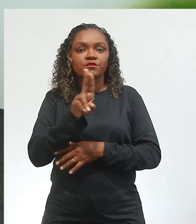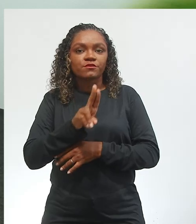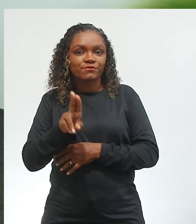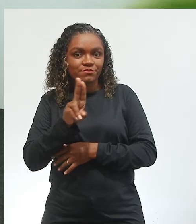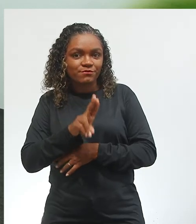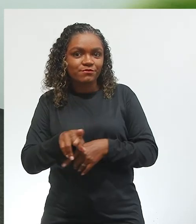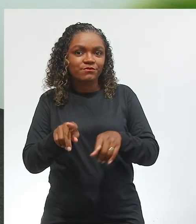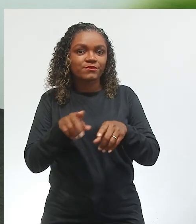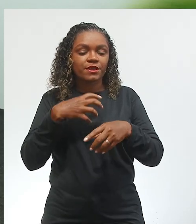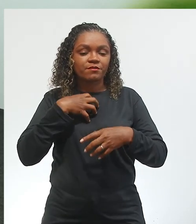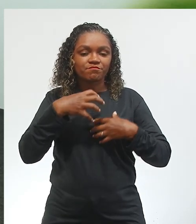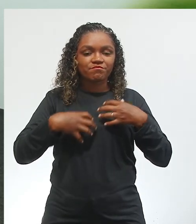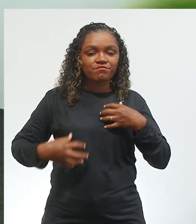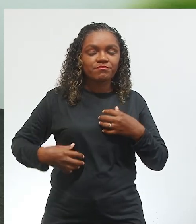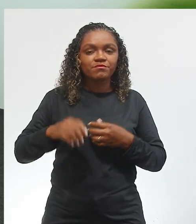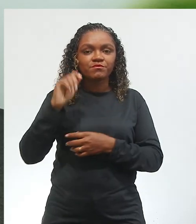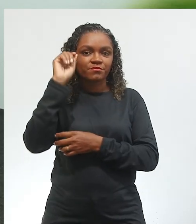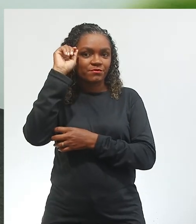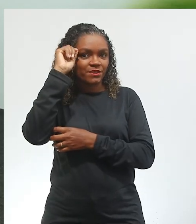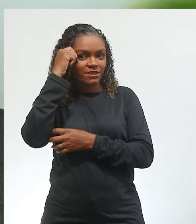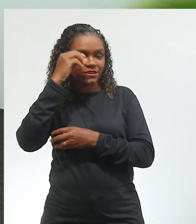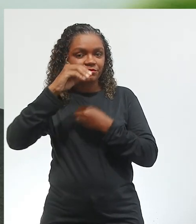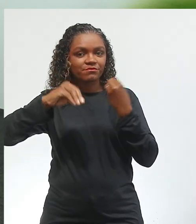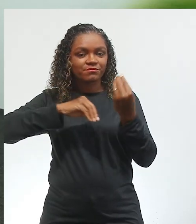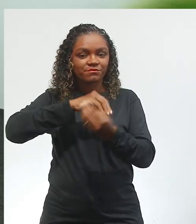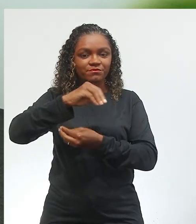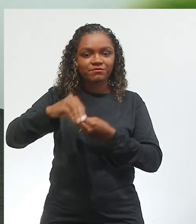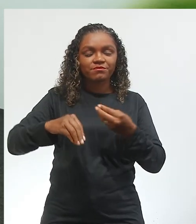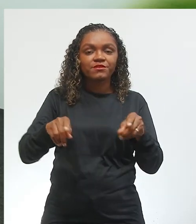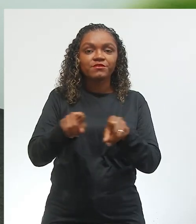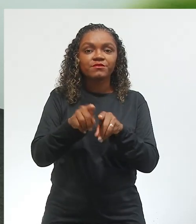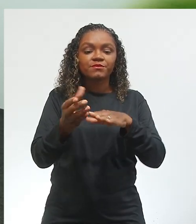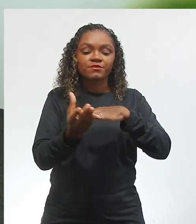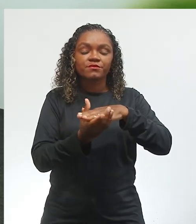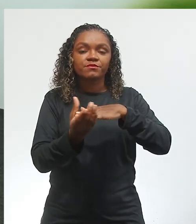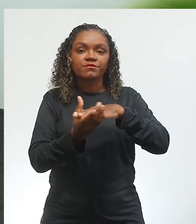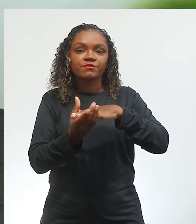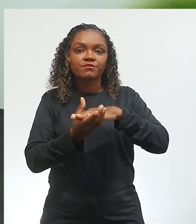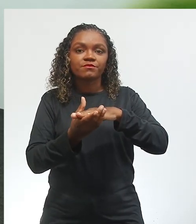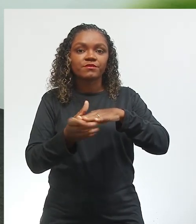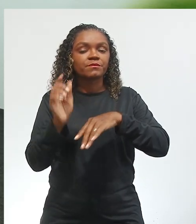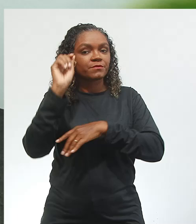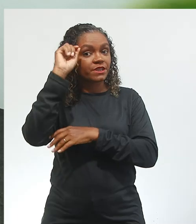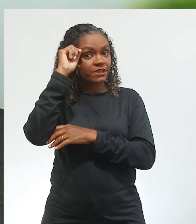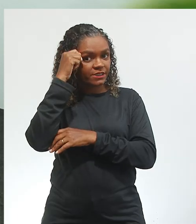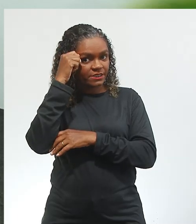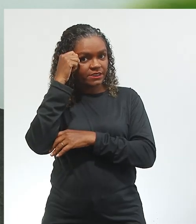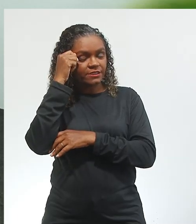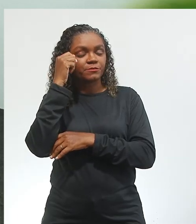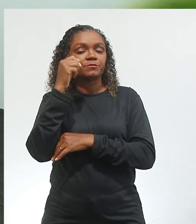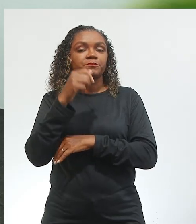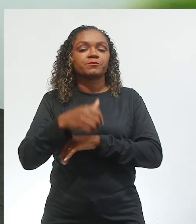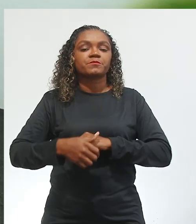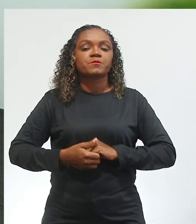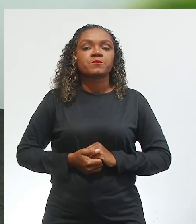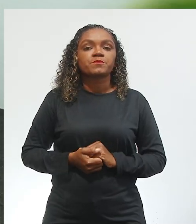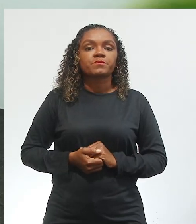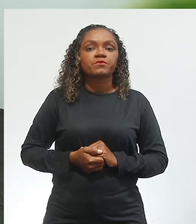comprido, nas cores preto e areia, estampado, e estou usando uma sapatilha na cor